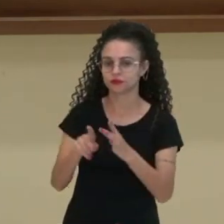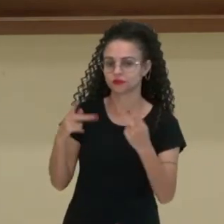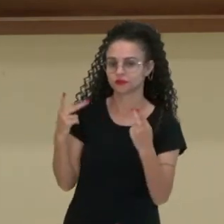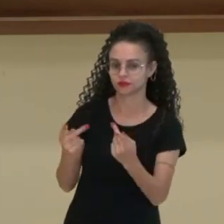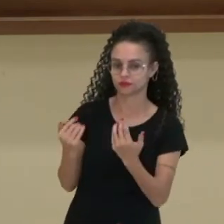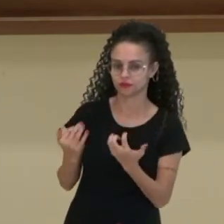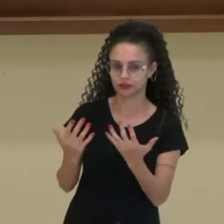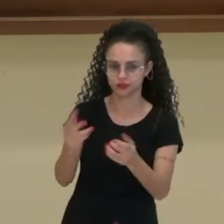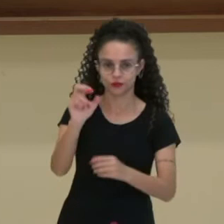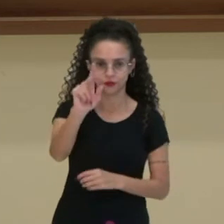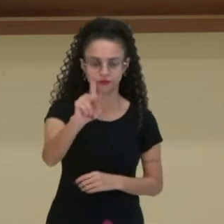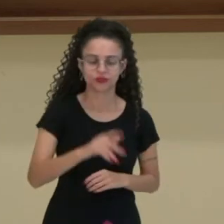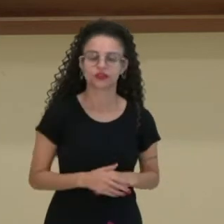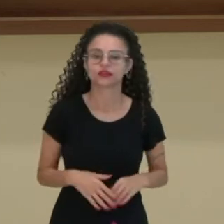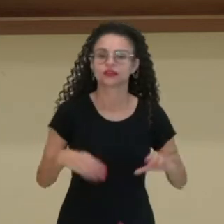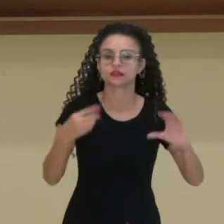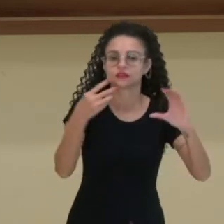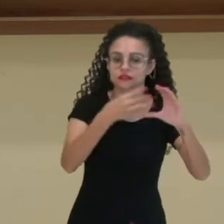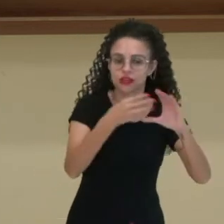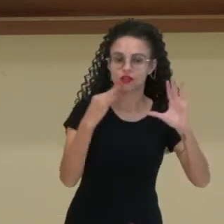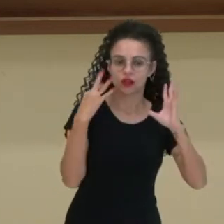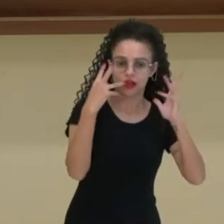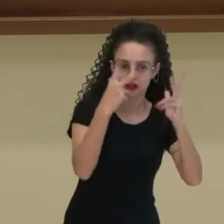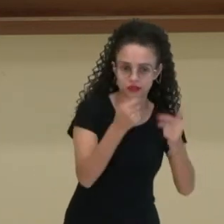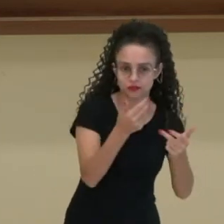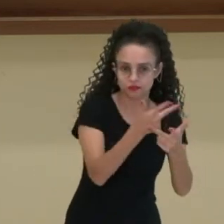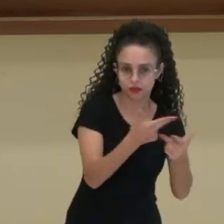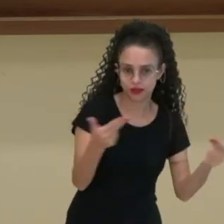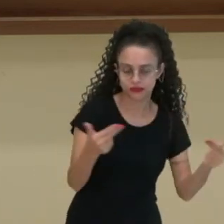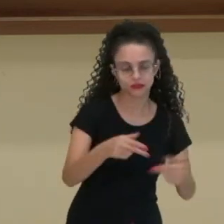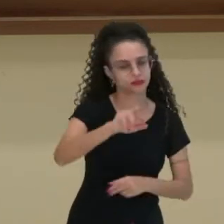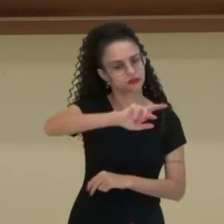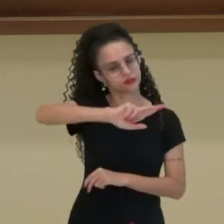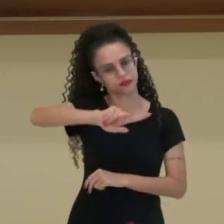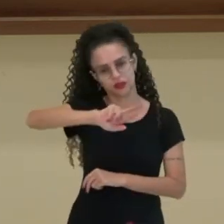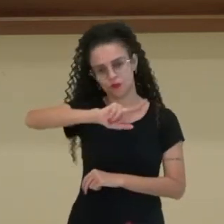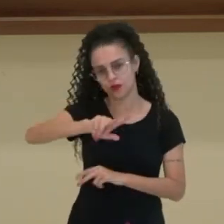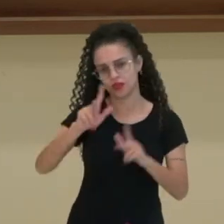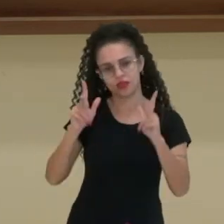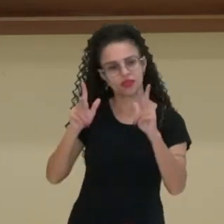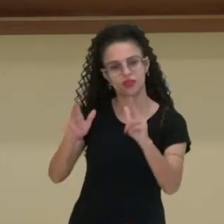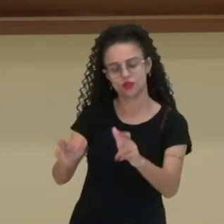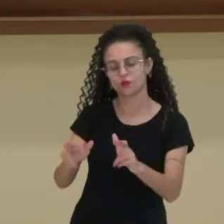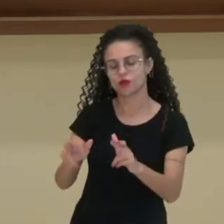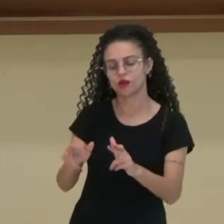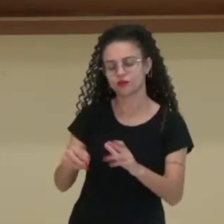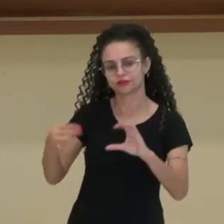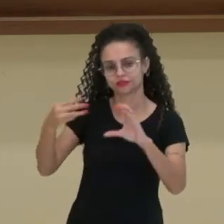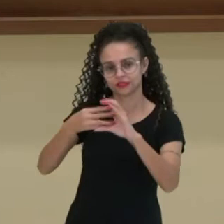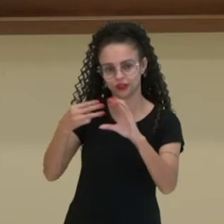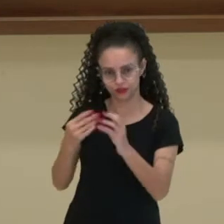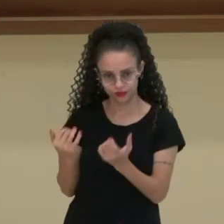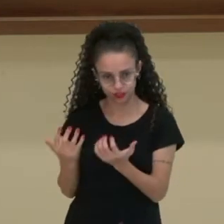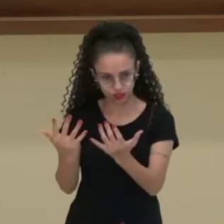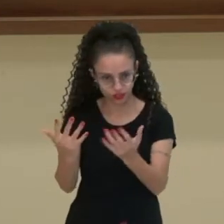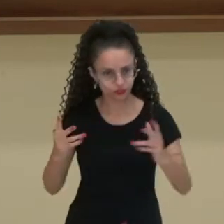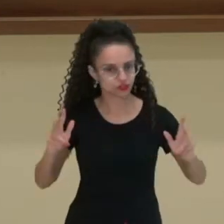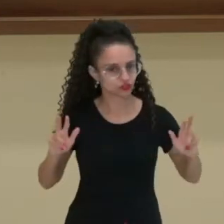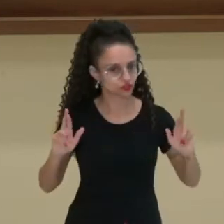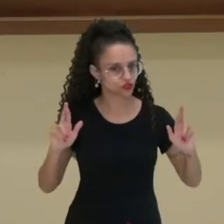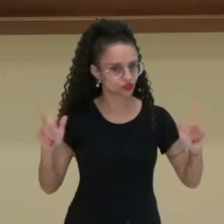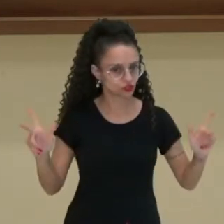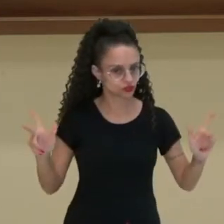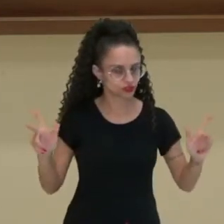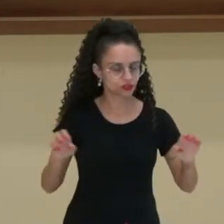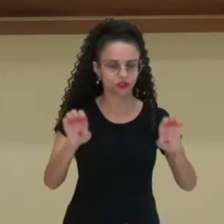plantas, ok? Então, as células animais, elas não são iguais às células vegetais. Elas são diferentes.